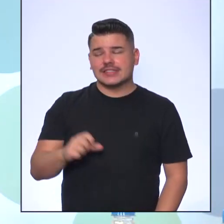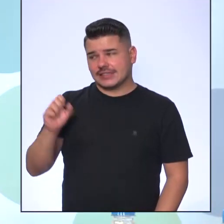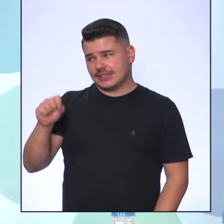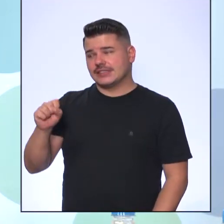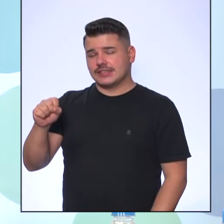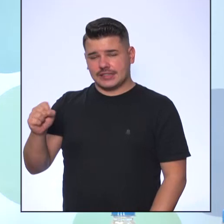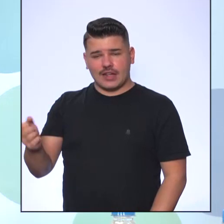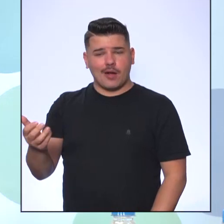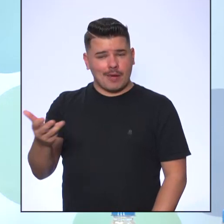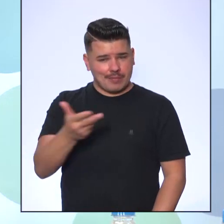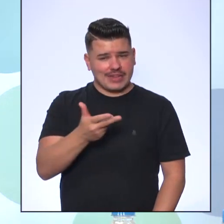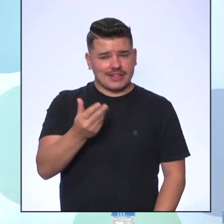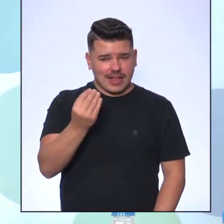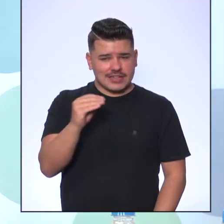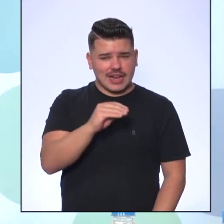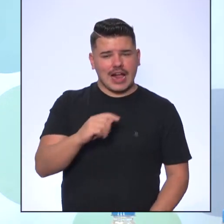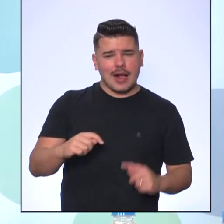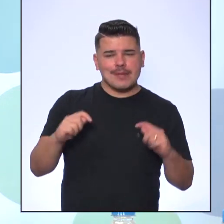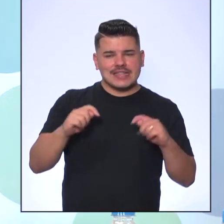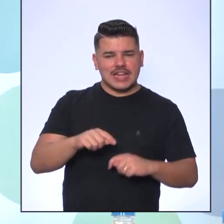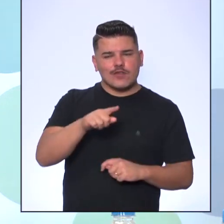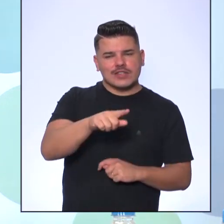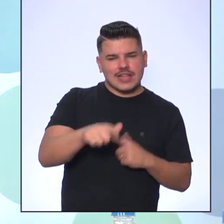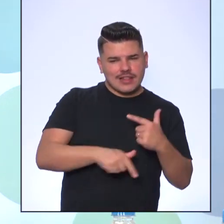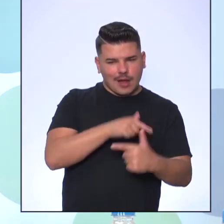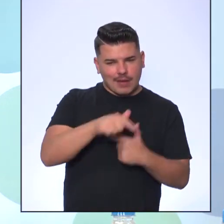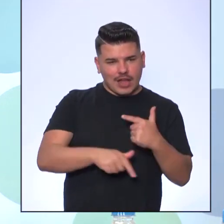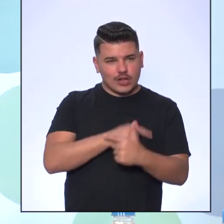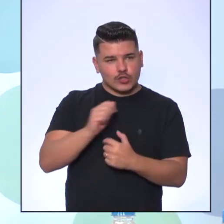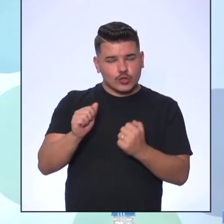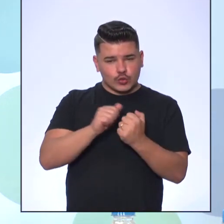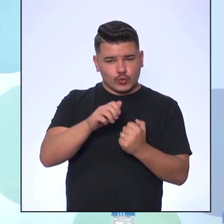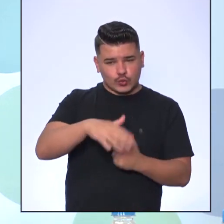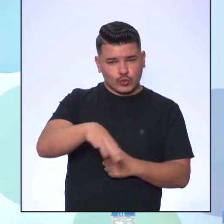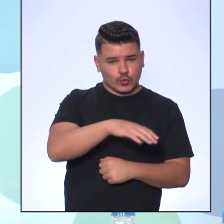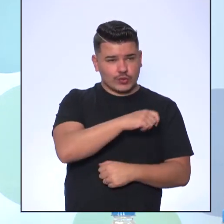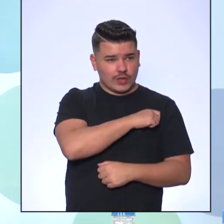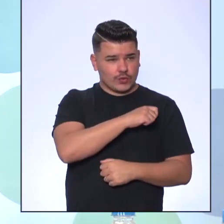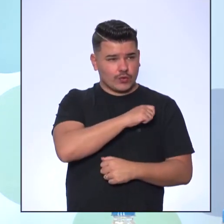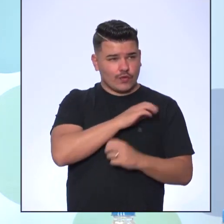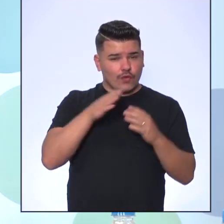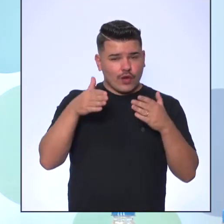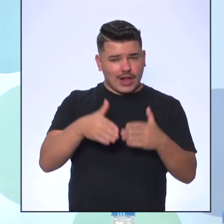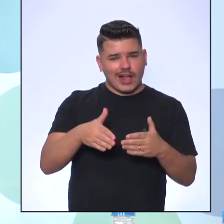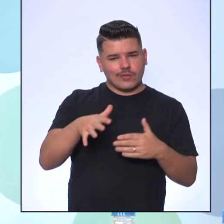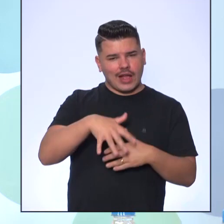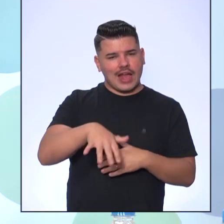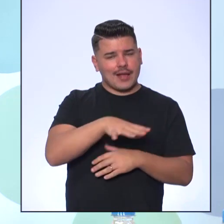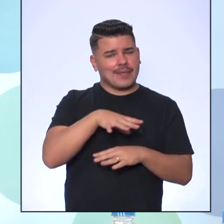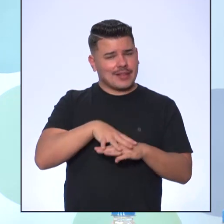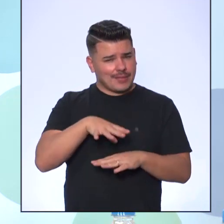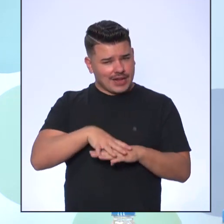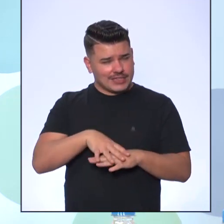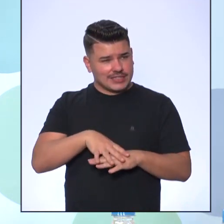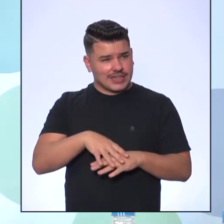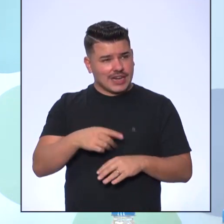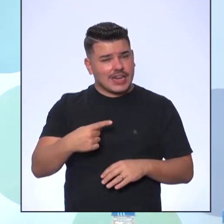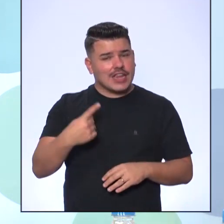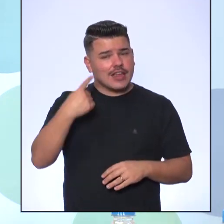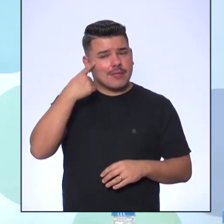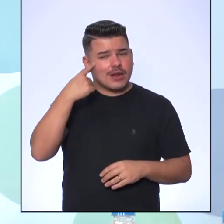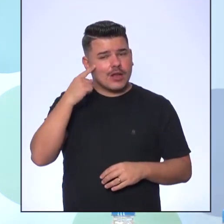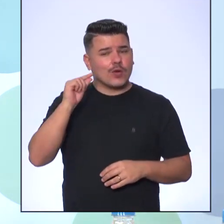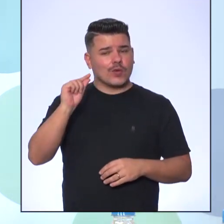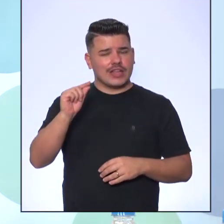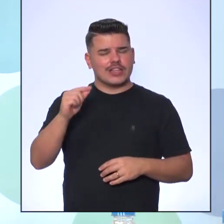específica dentro da matriz de Exato. referência, né, que você tem que trabalhar com a lógica matemática, né? E eu acho que isso é importante exatamente porque ela é um desencadear, né? Ela